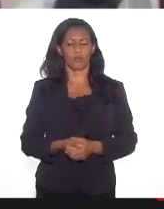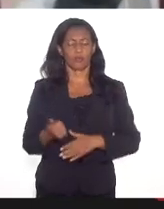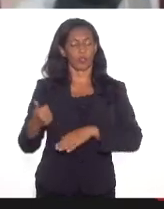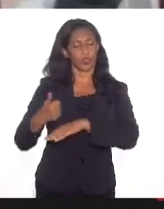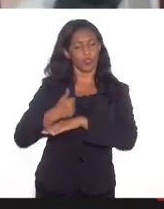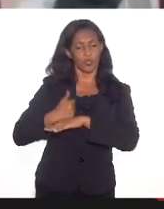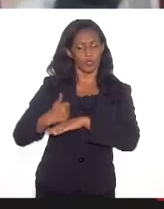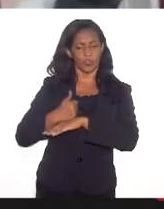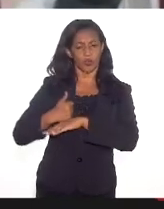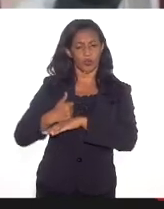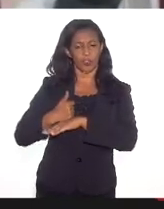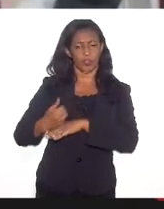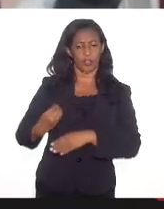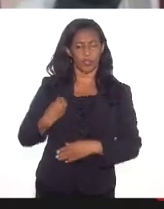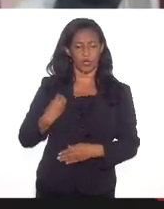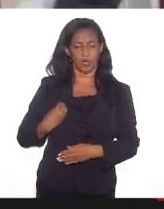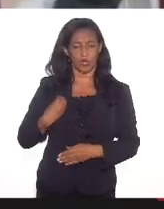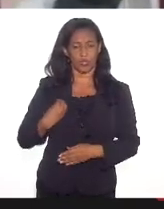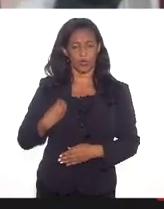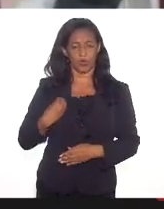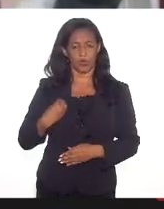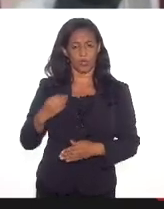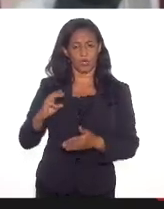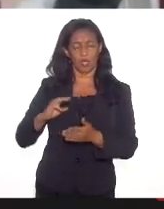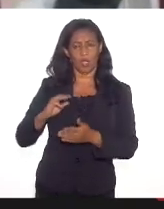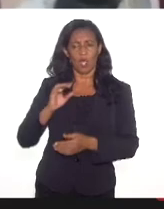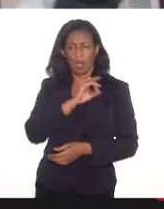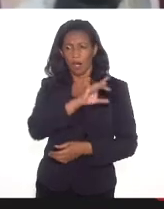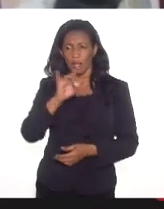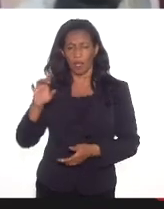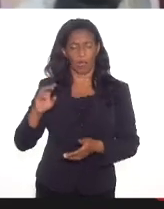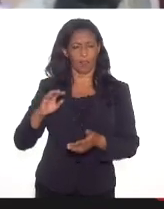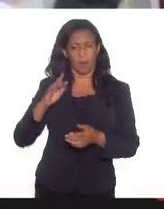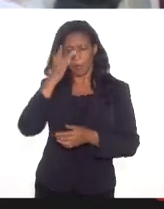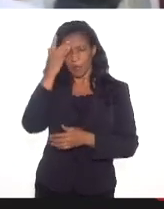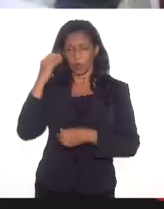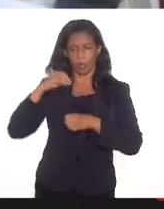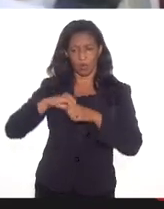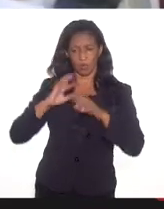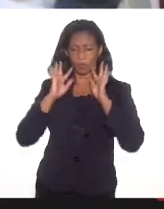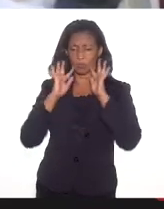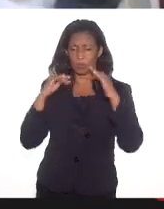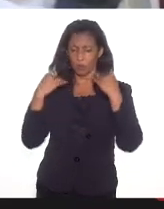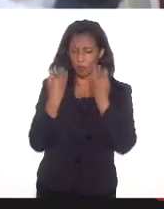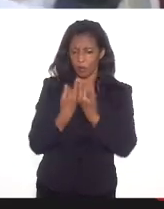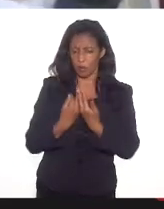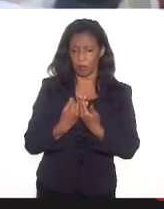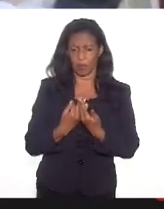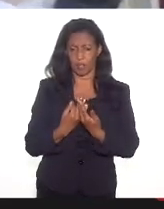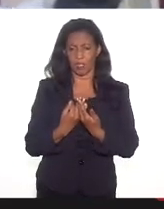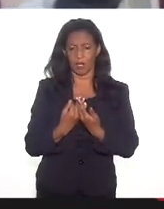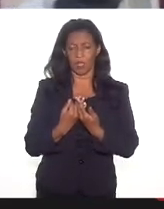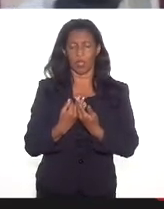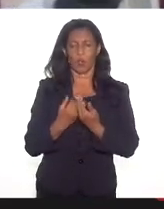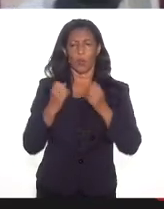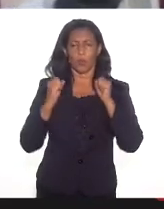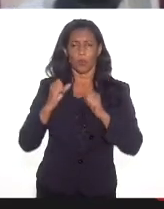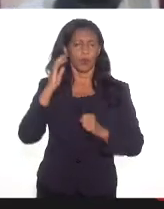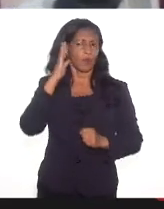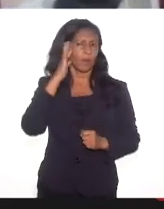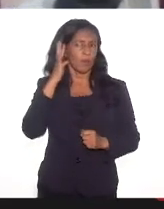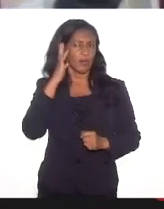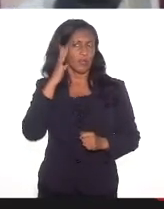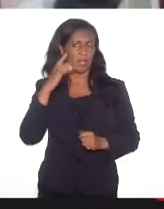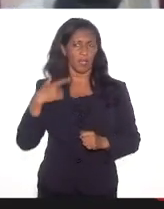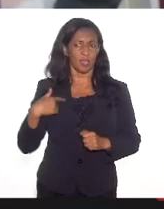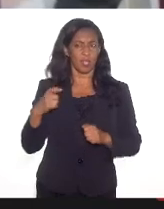dignidade de sobrevivência a cada membro da minha família vou poder fazer um curso